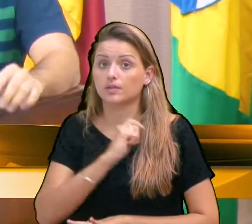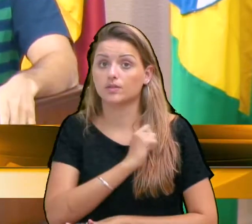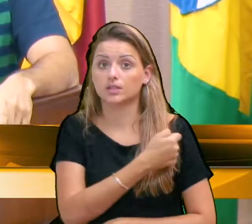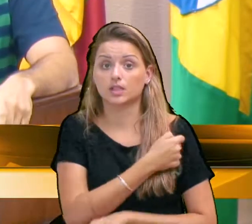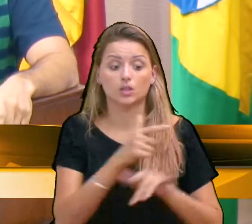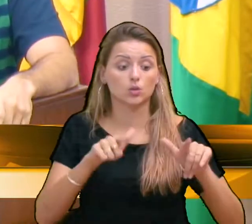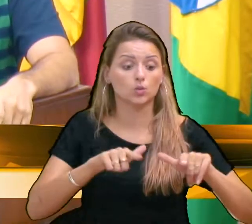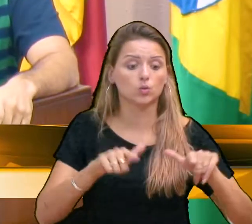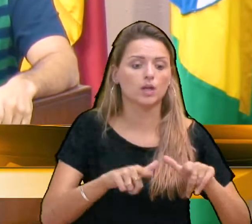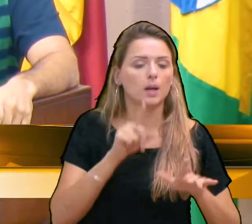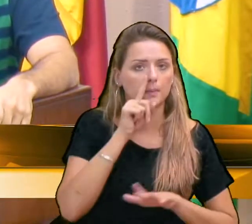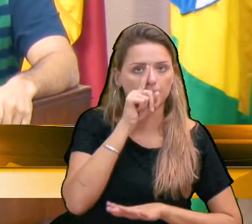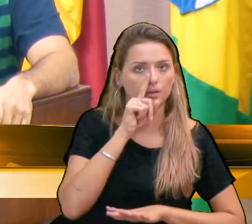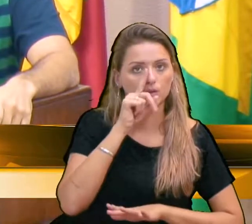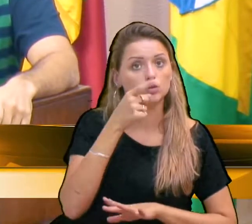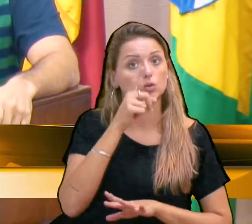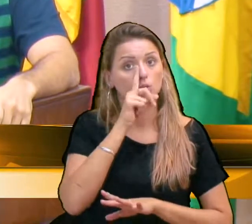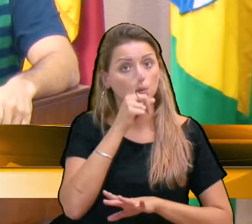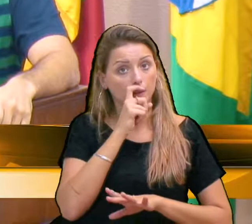pode ser penalizado.